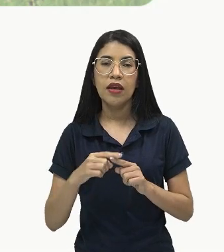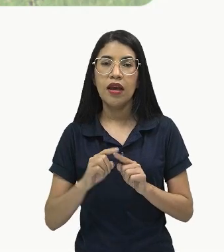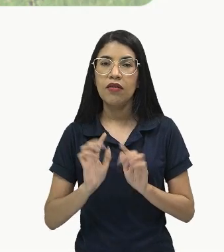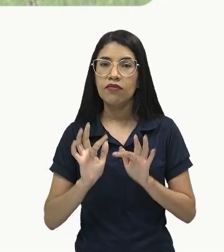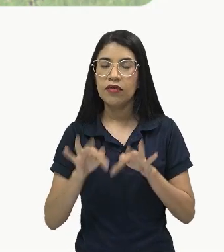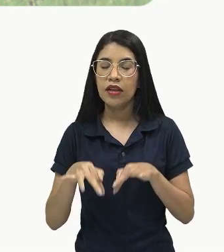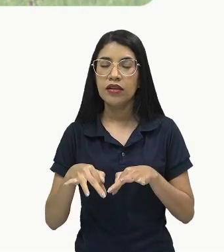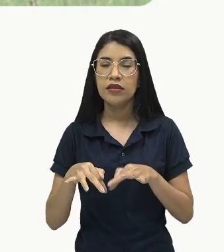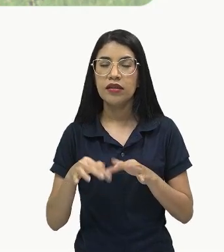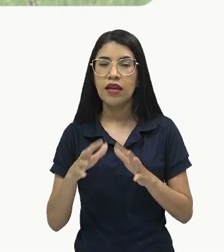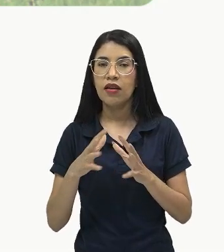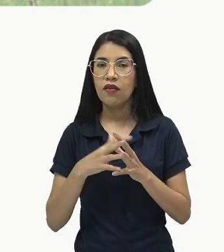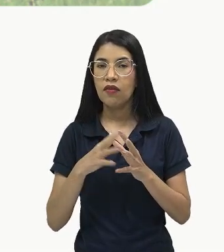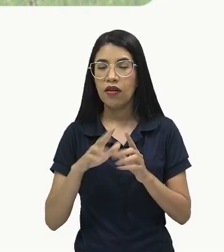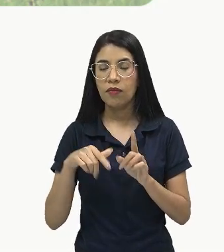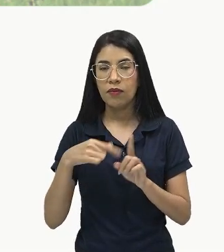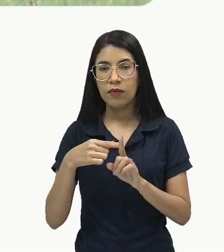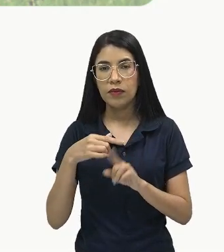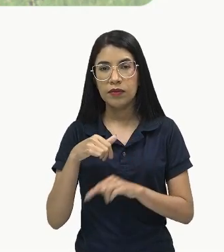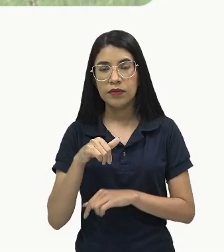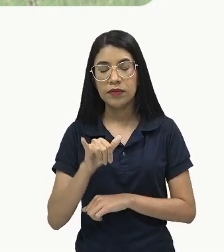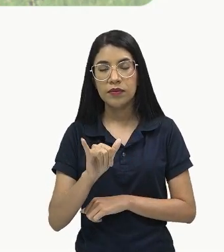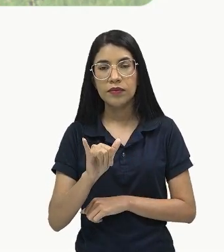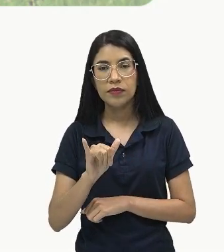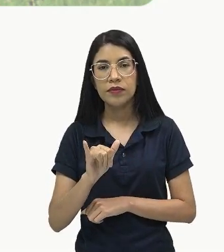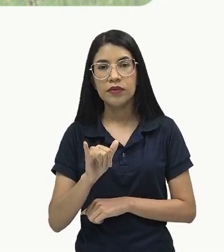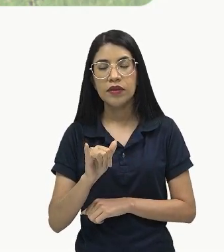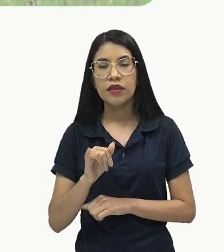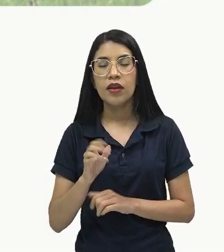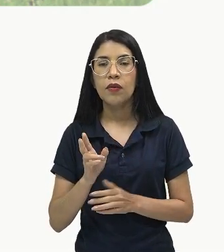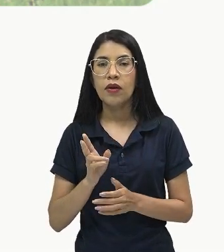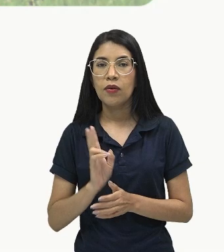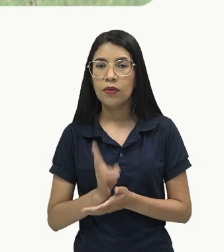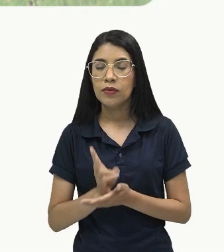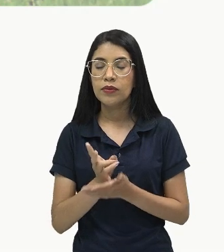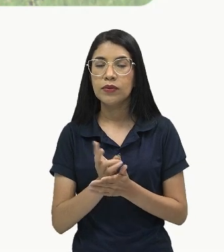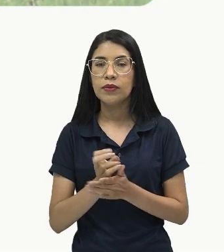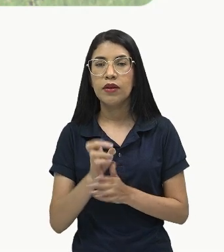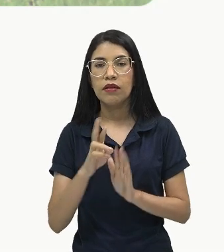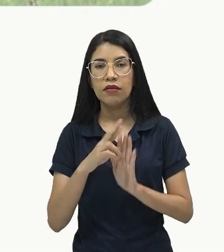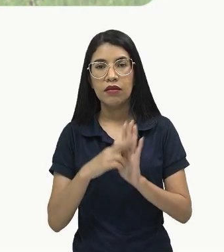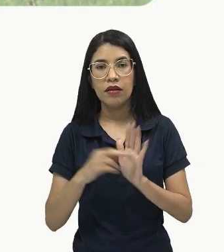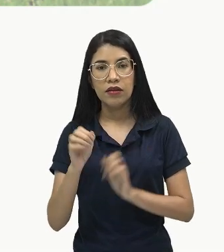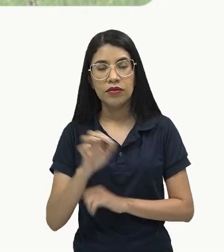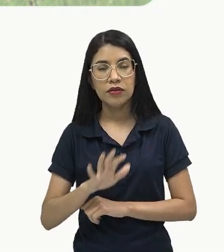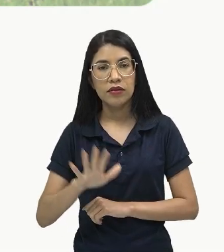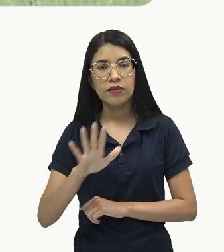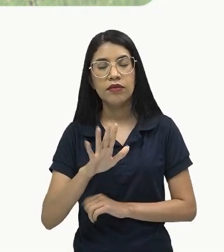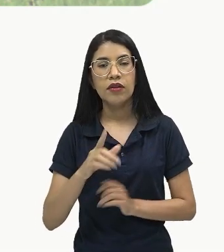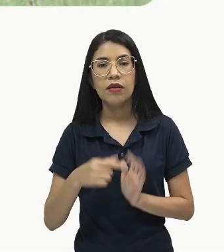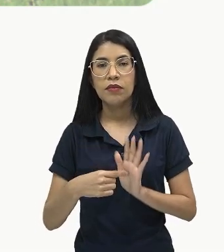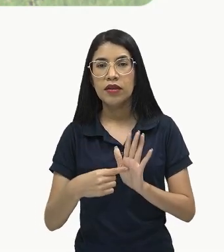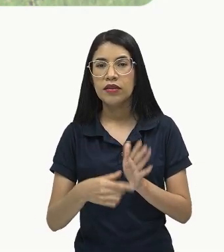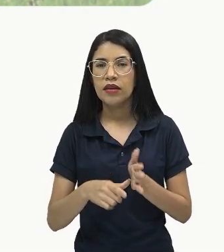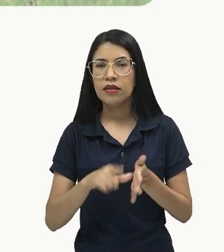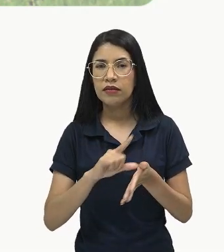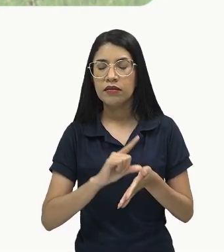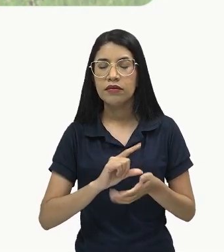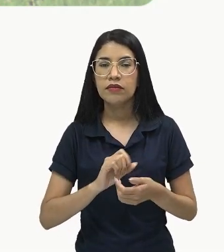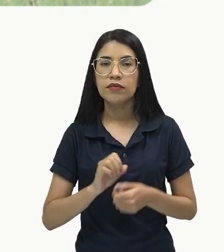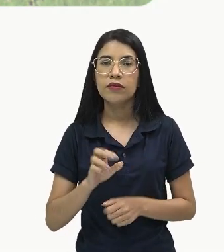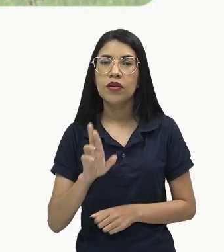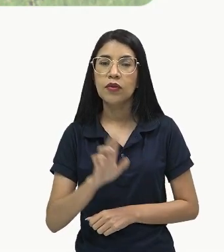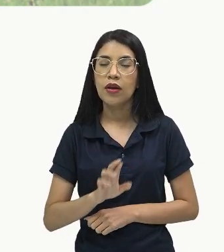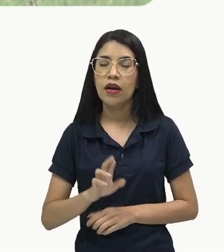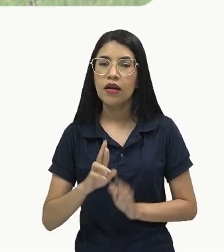uma vogal Y. Então, ele vai acompanhar aquela regra geral que a gente viu lá no comecinho. Que regra geral é